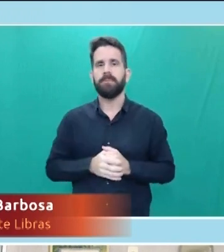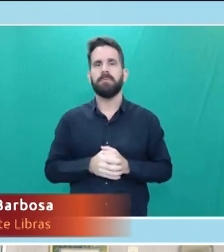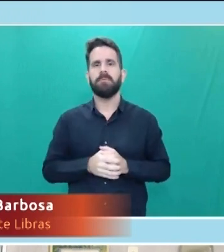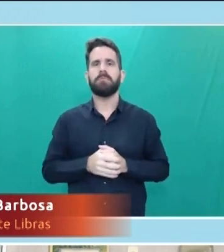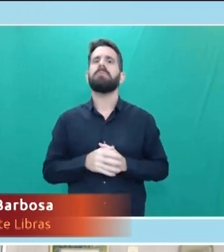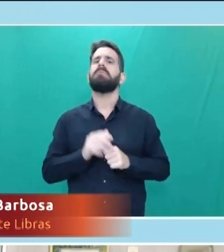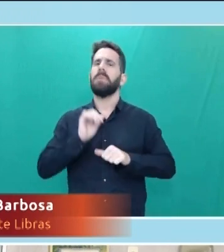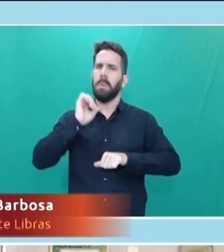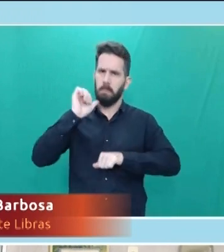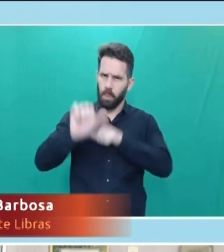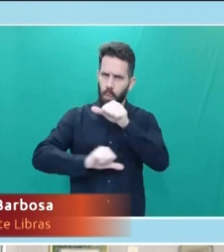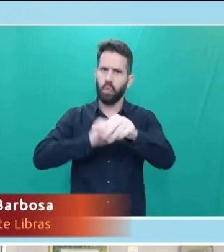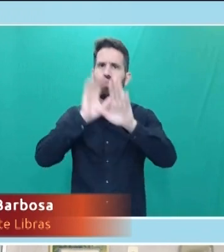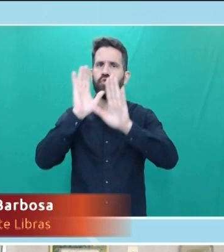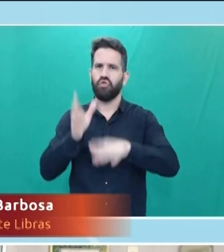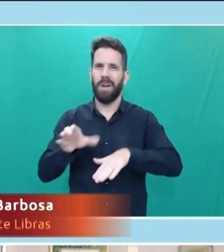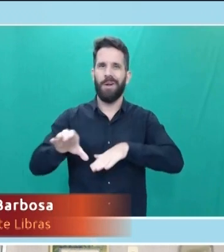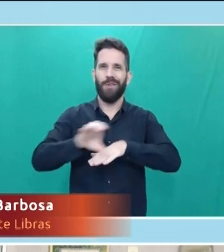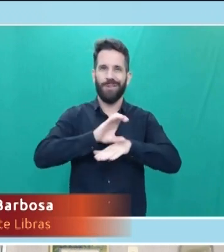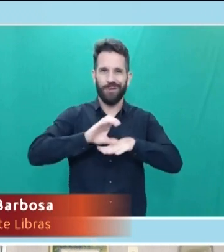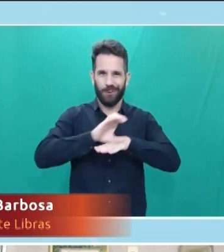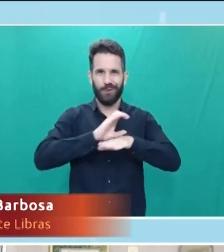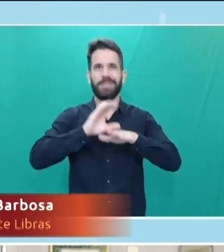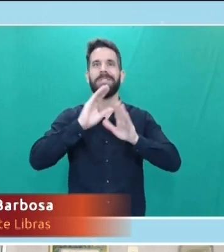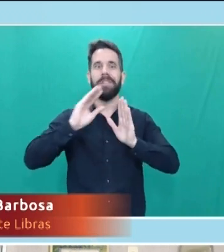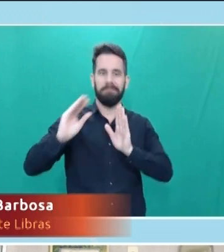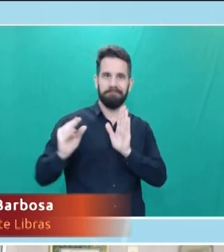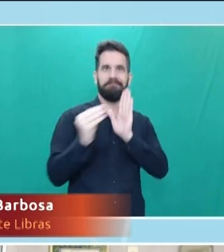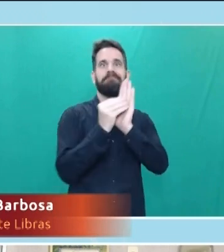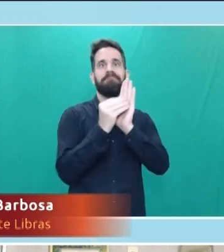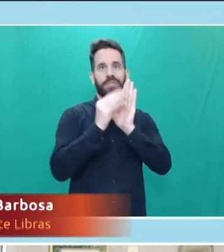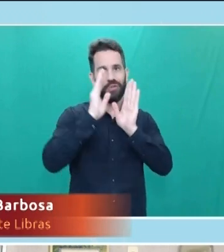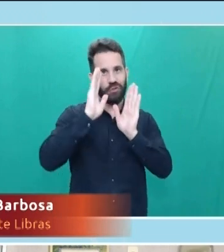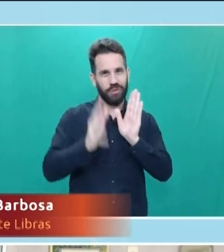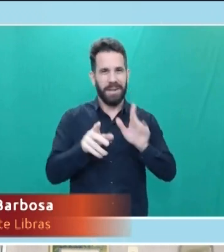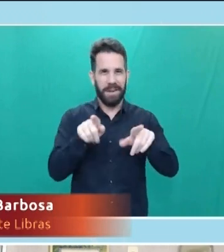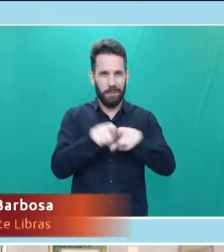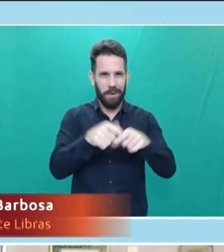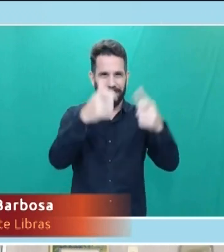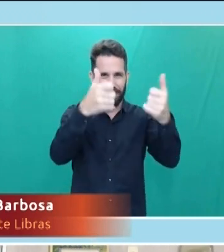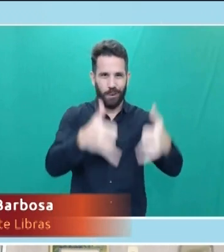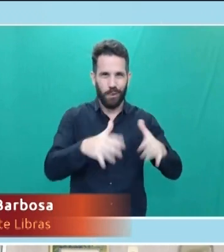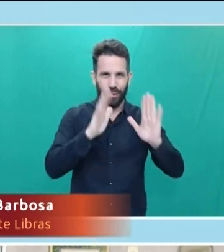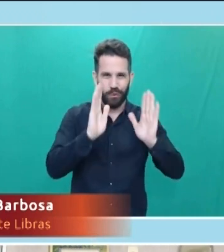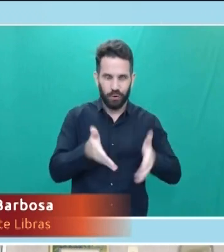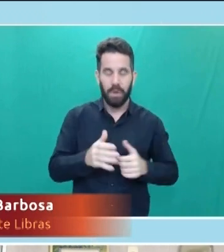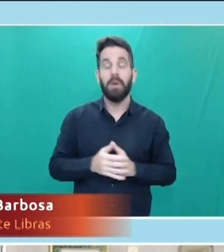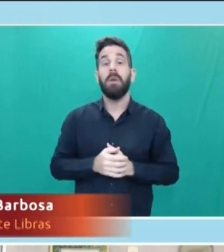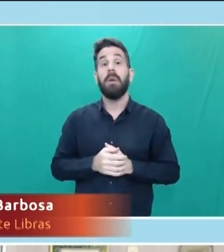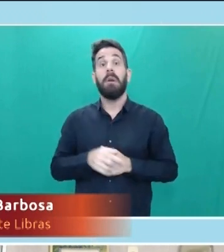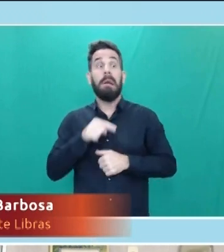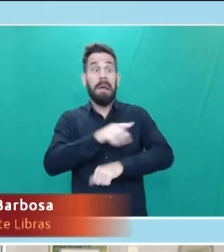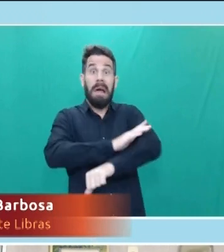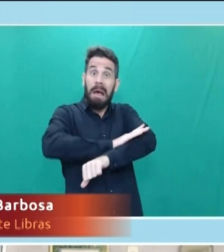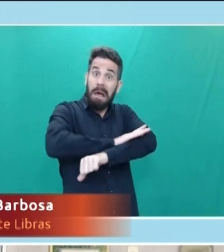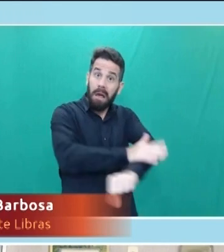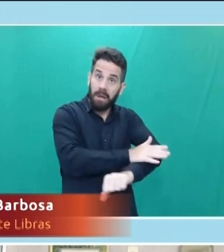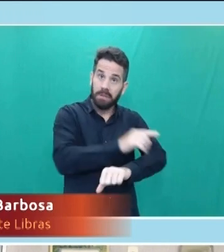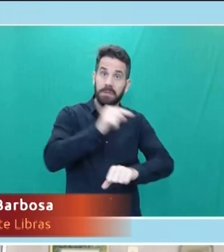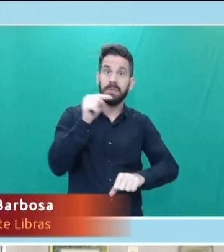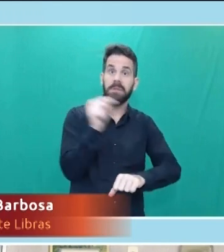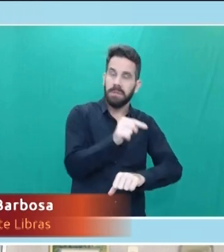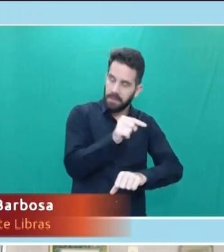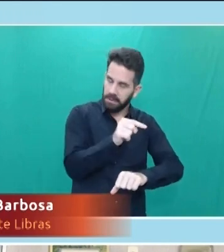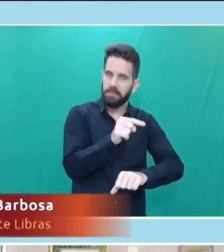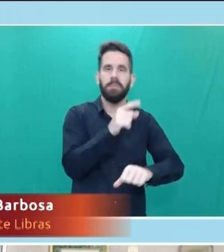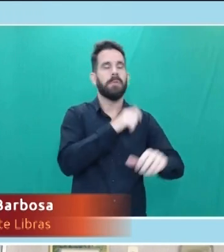a Constituição Federal, como a professora Bartira falou, a prever o crime de racismo como um crime